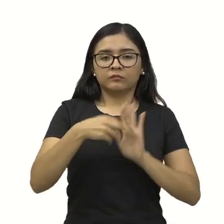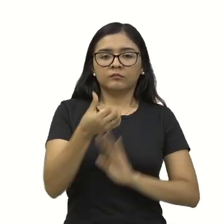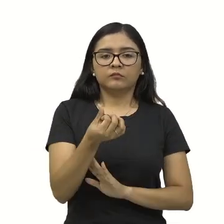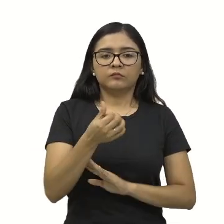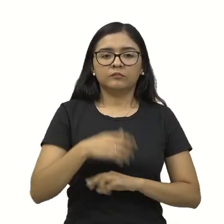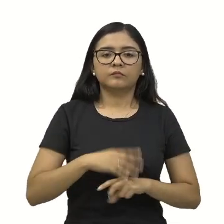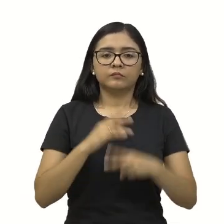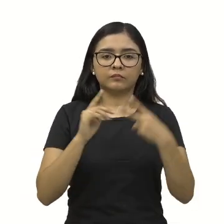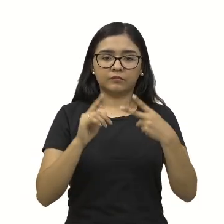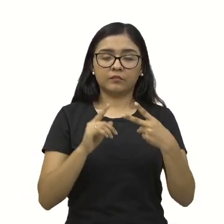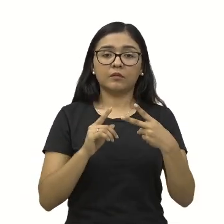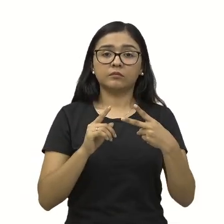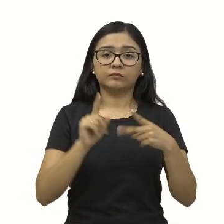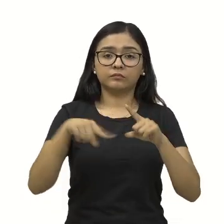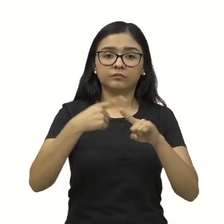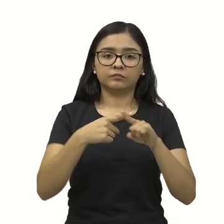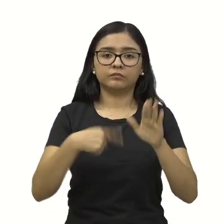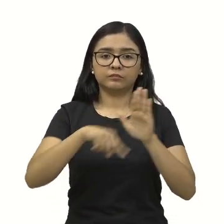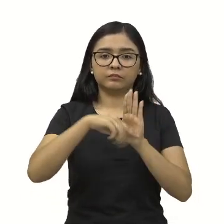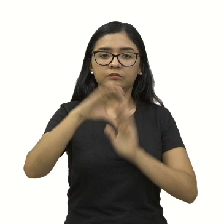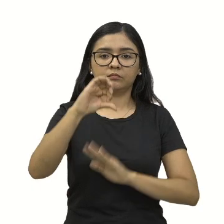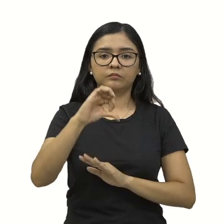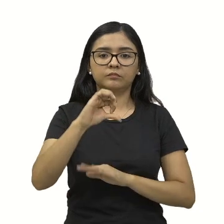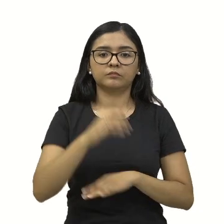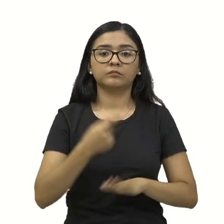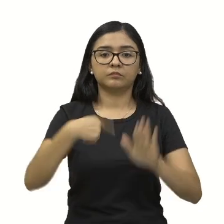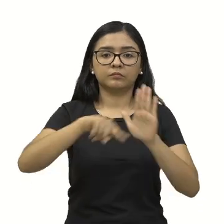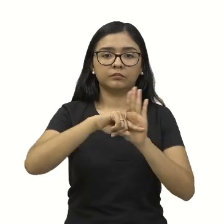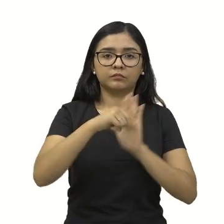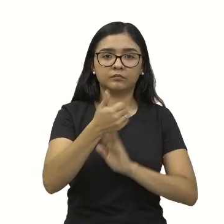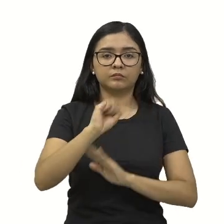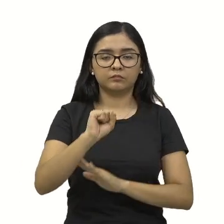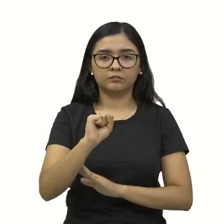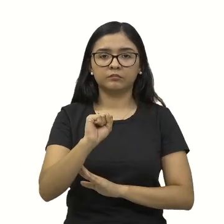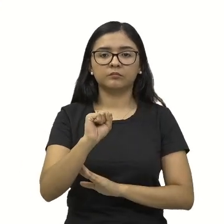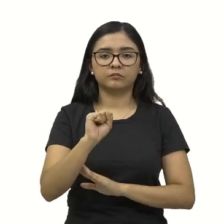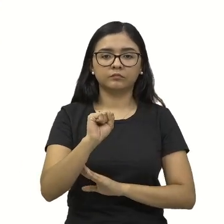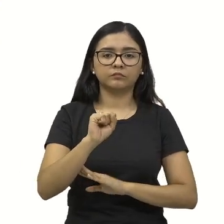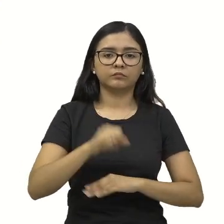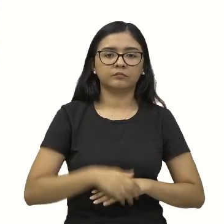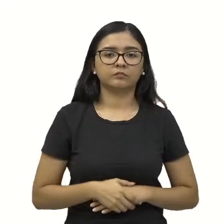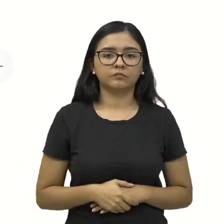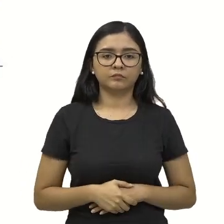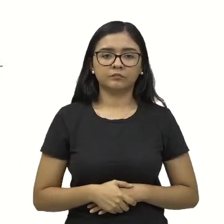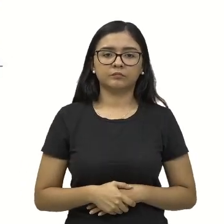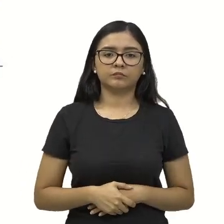2 vezes menos 9 vai dar menos 18.